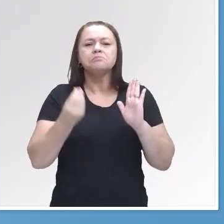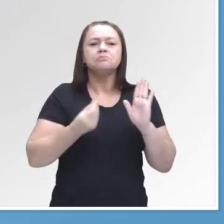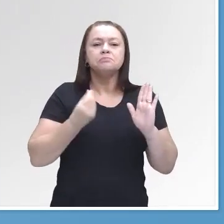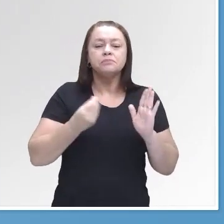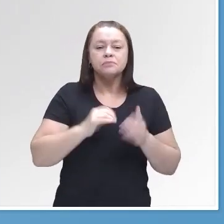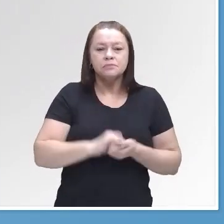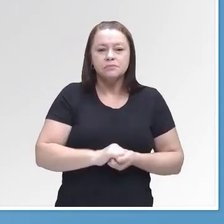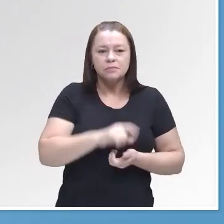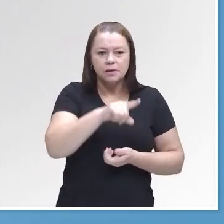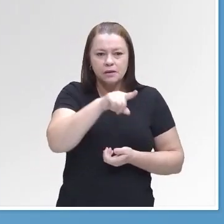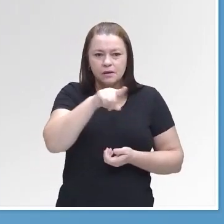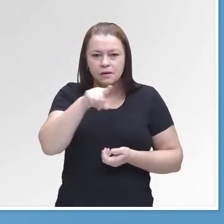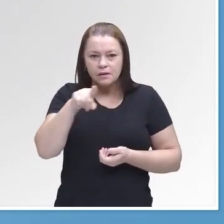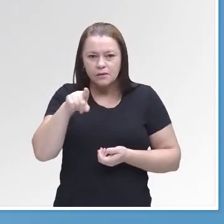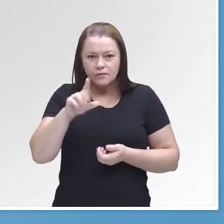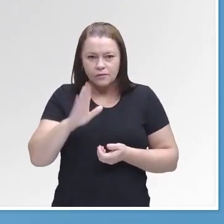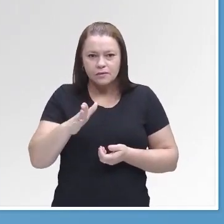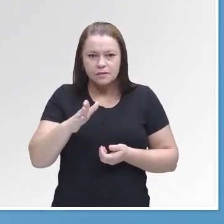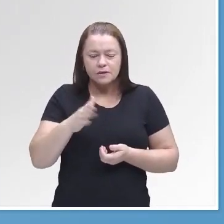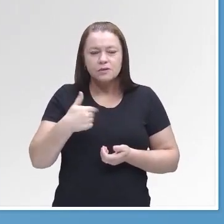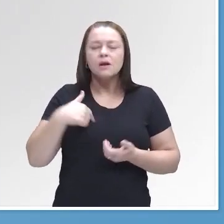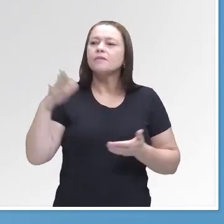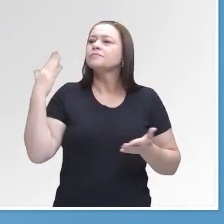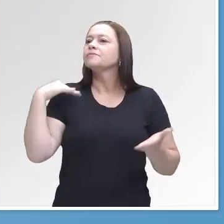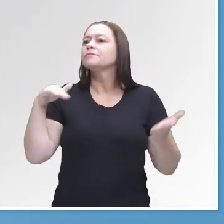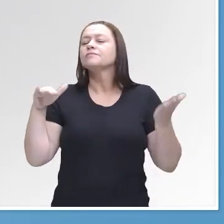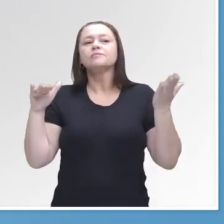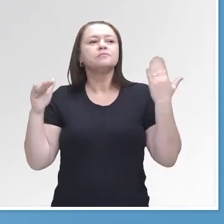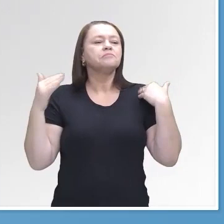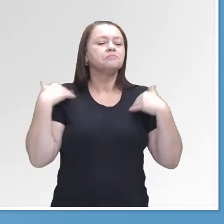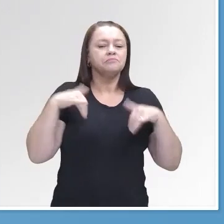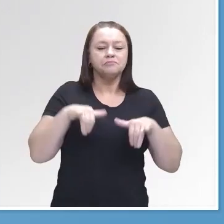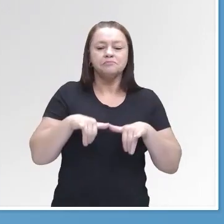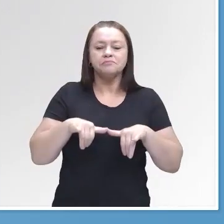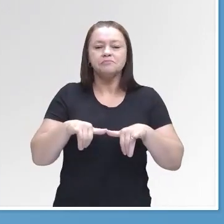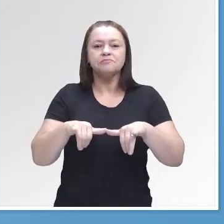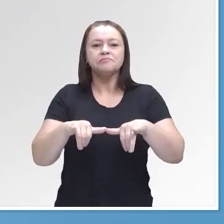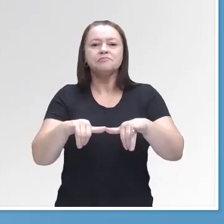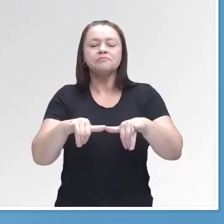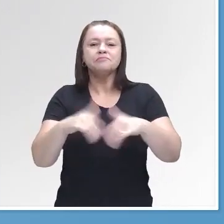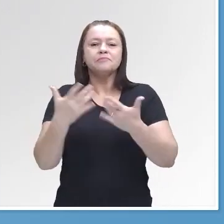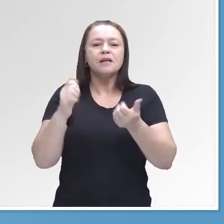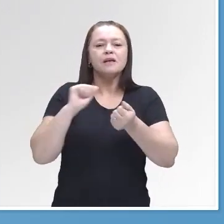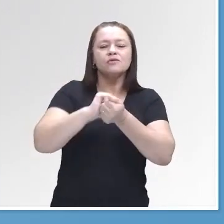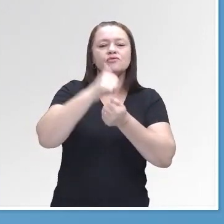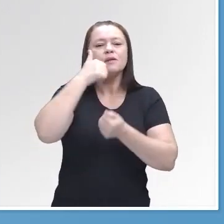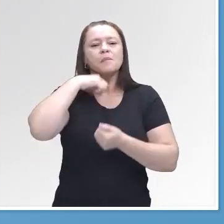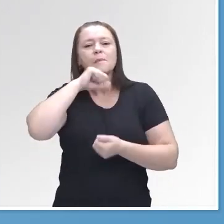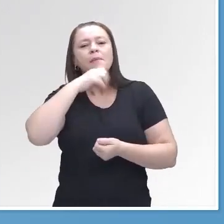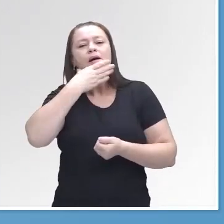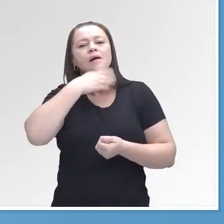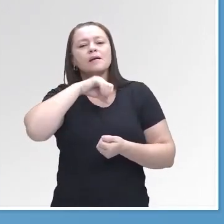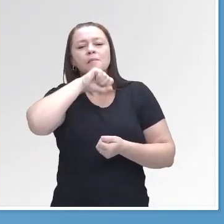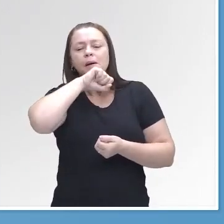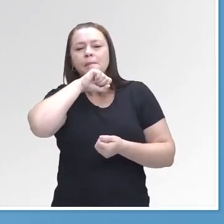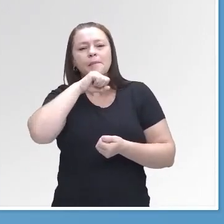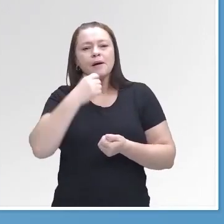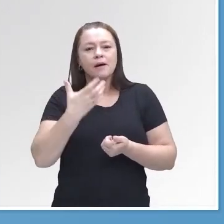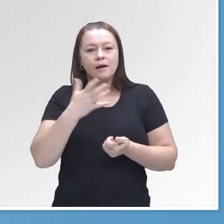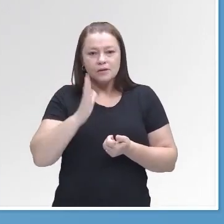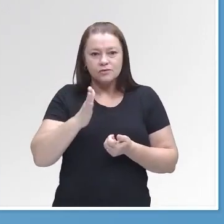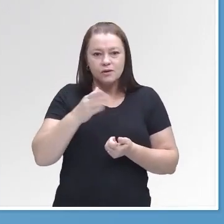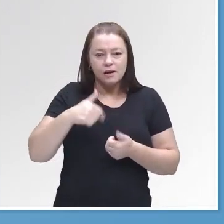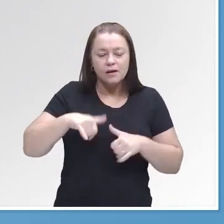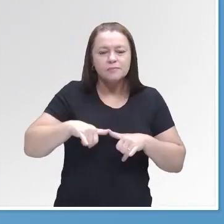de vocês já passeando no supermercado com sua mãe, seu pai, e foi ao supermercado